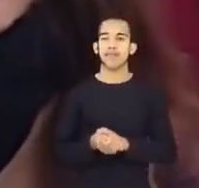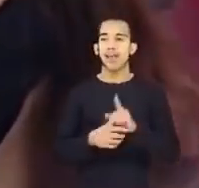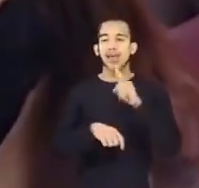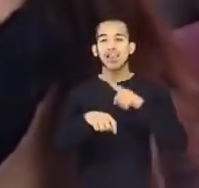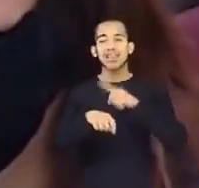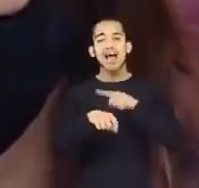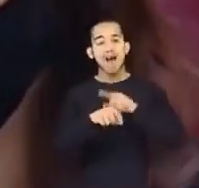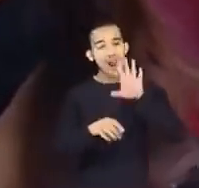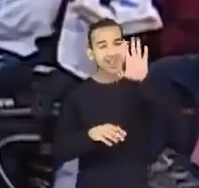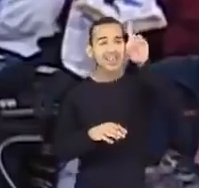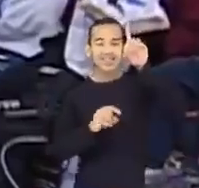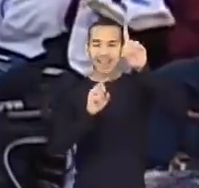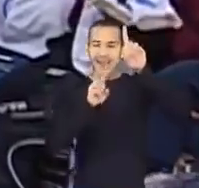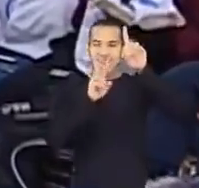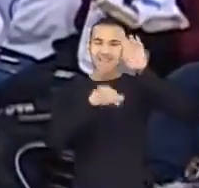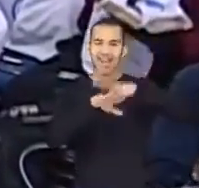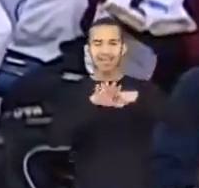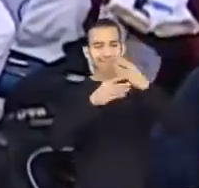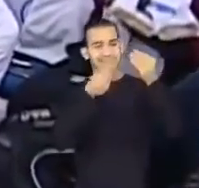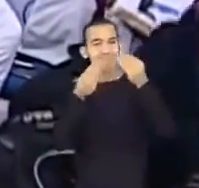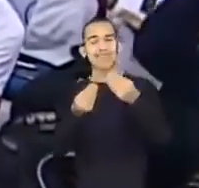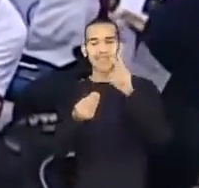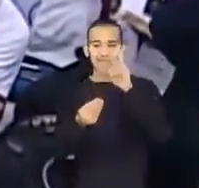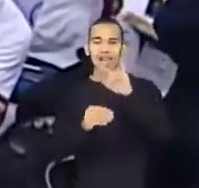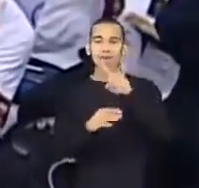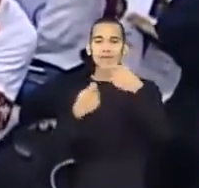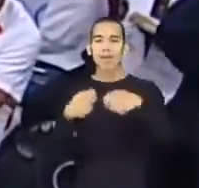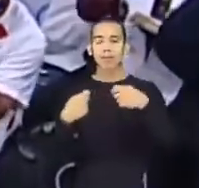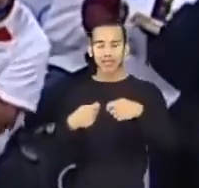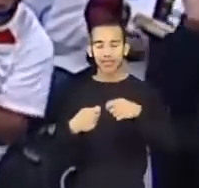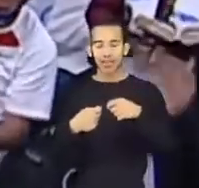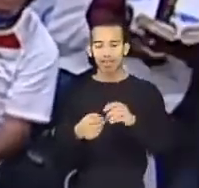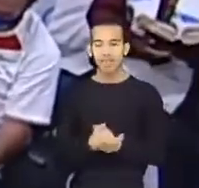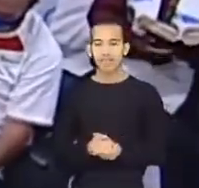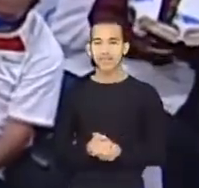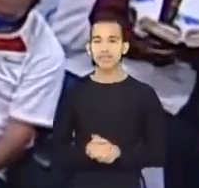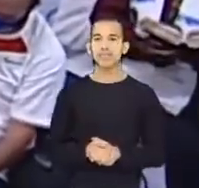dele, ele vai te recompensar.